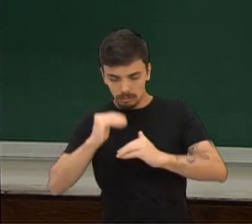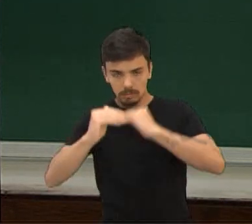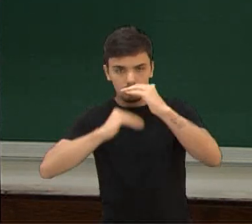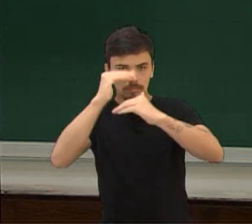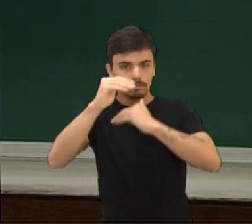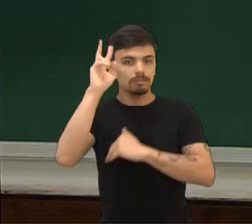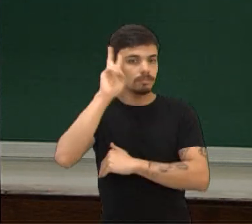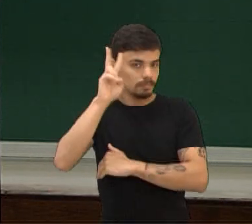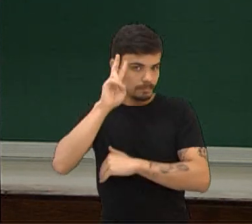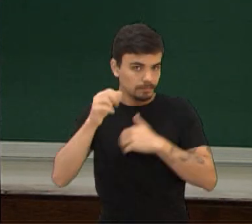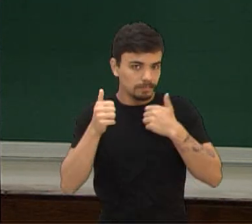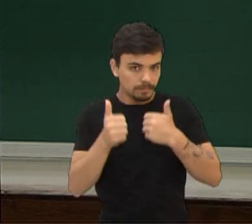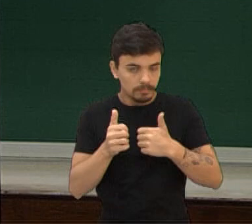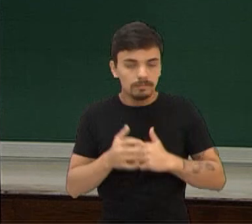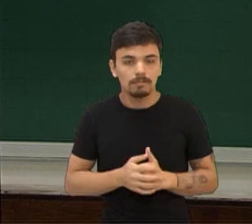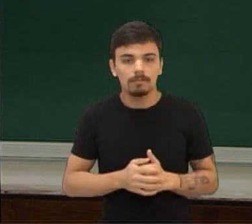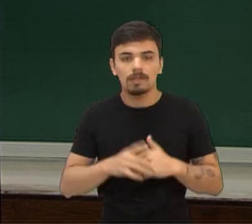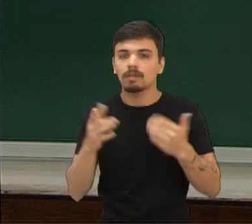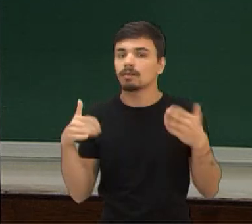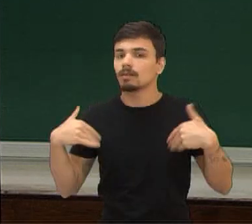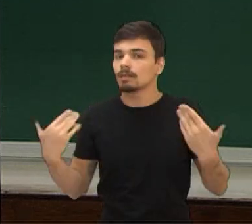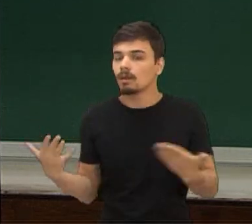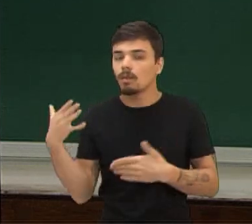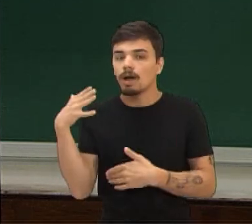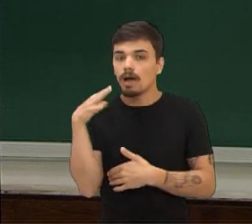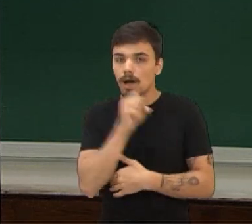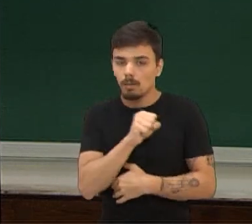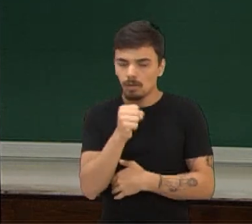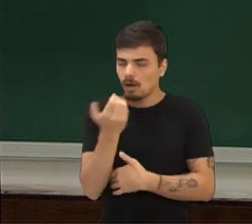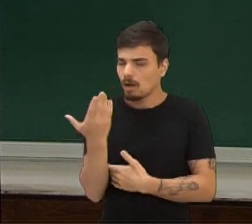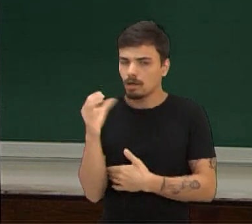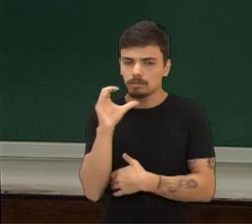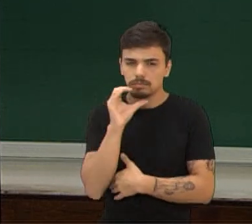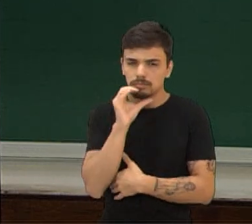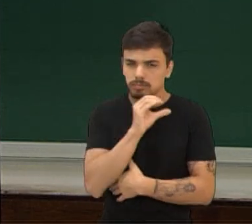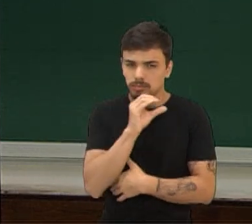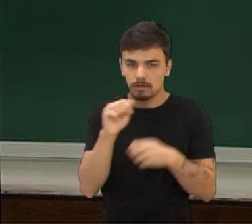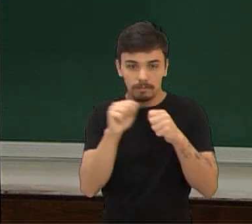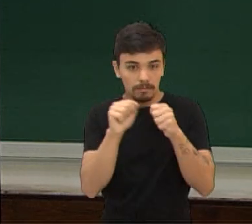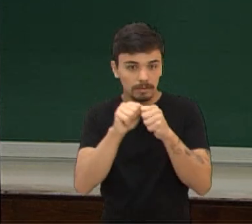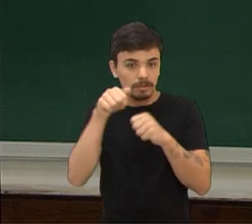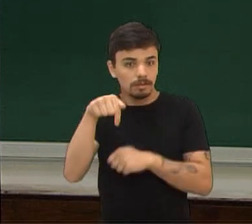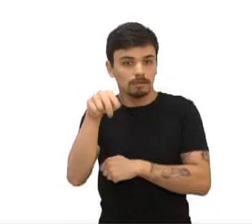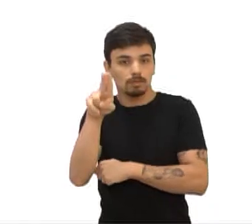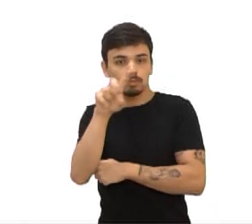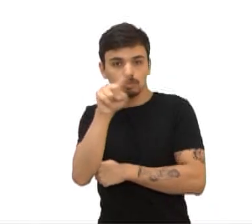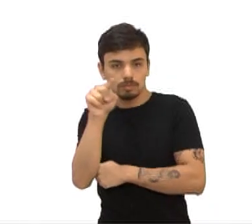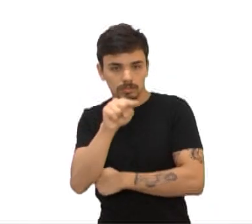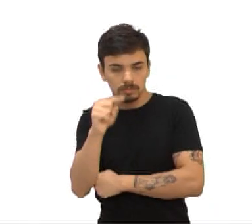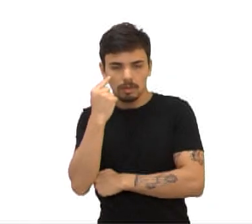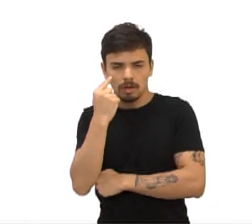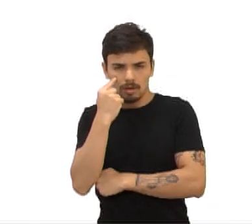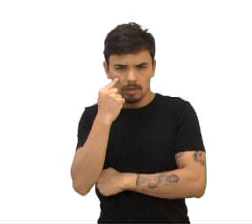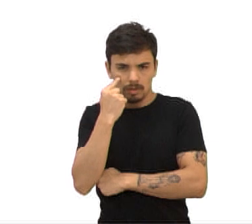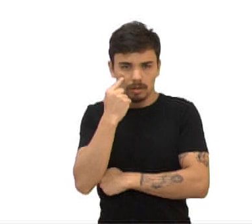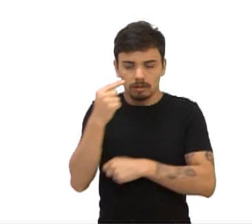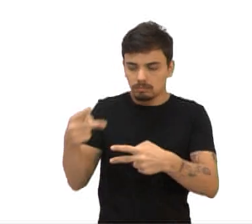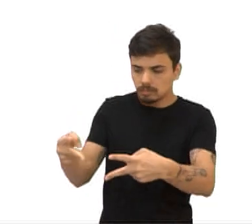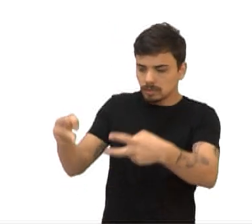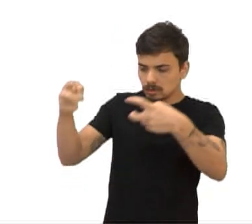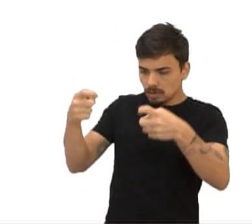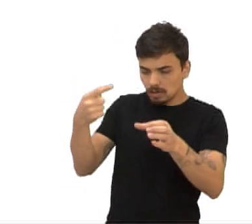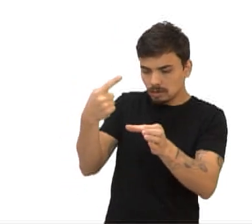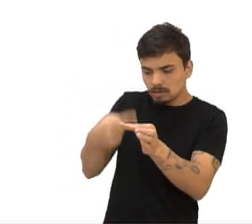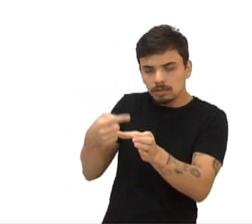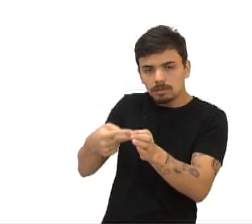histórico. Então, rapidinho, já para aquecer, a gente vai fazer um quiz. Olha lá. 1. A noção de